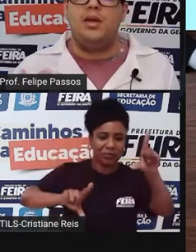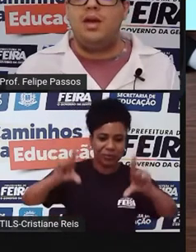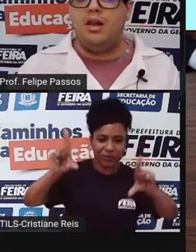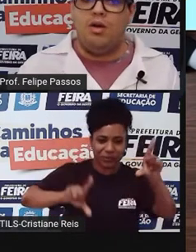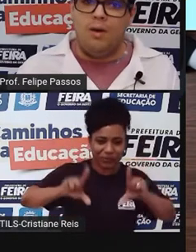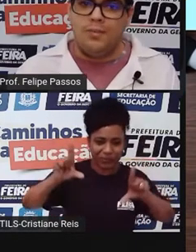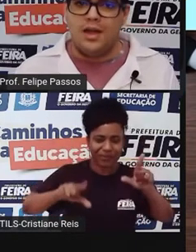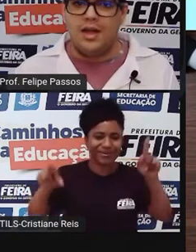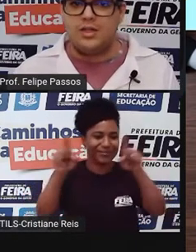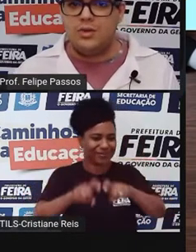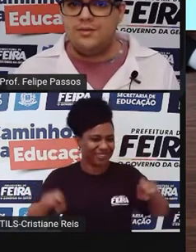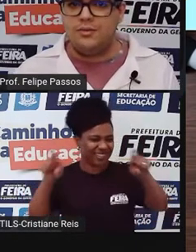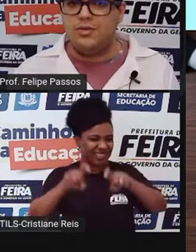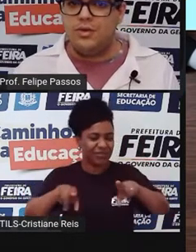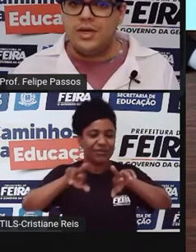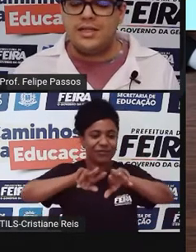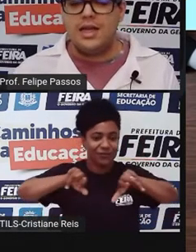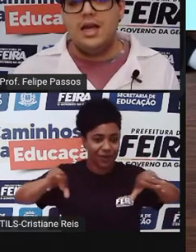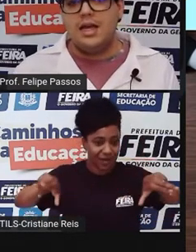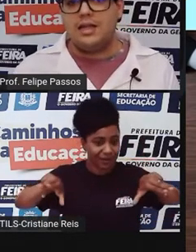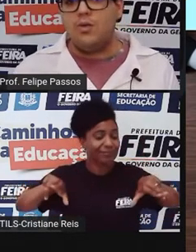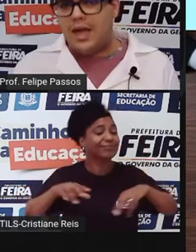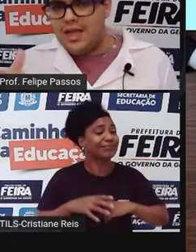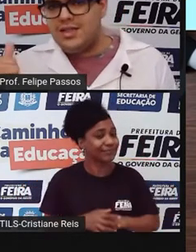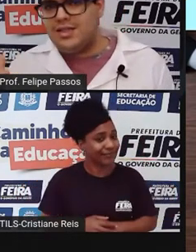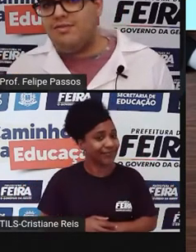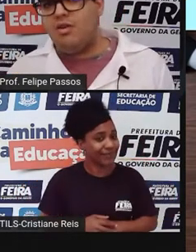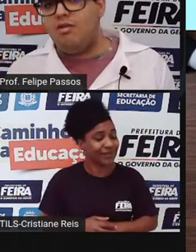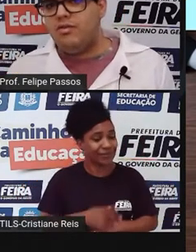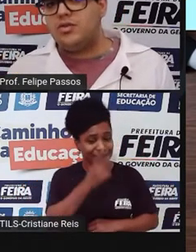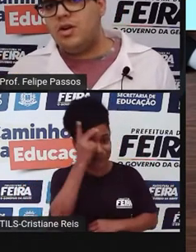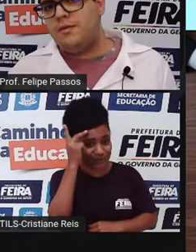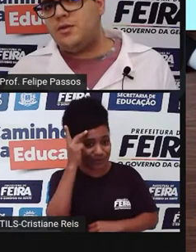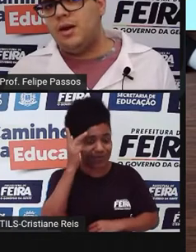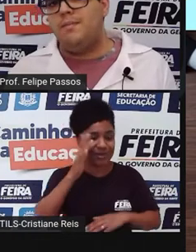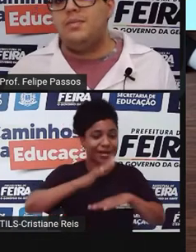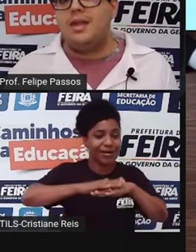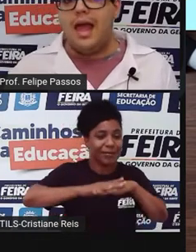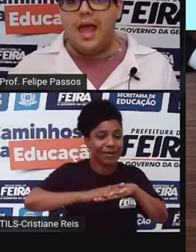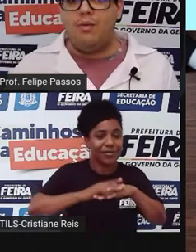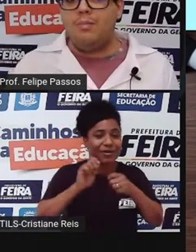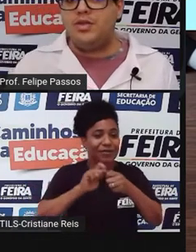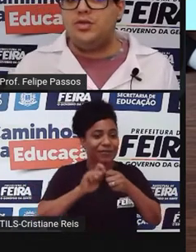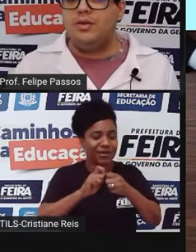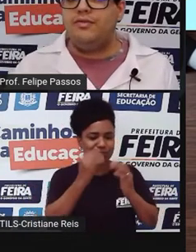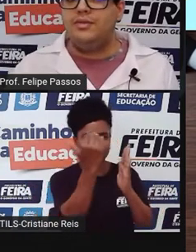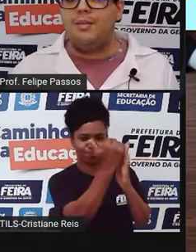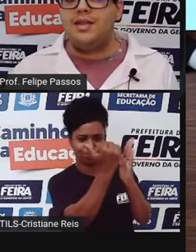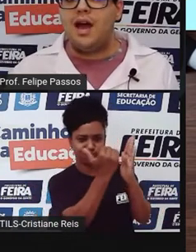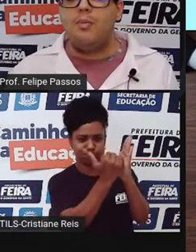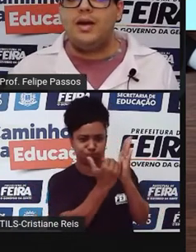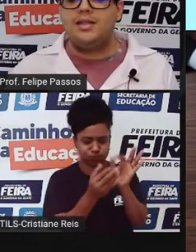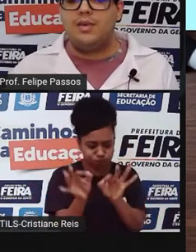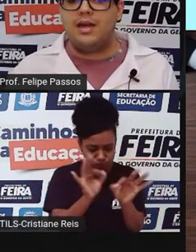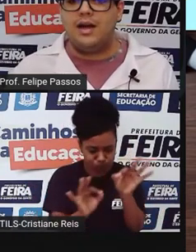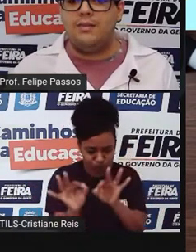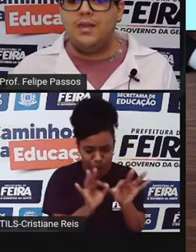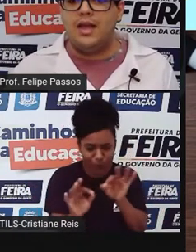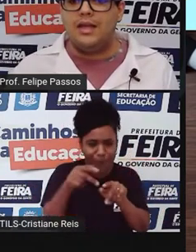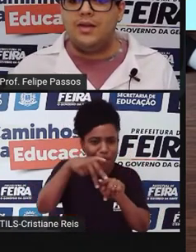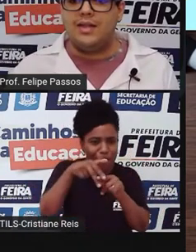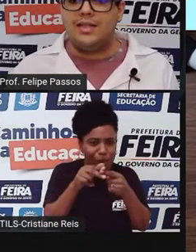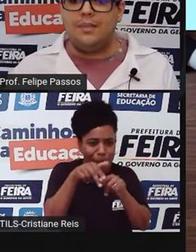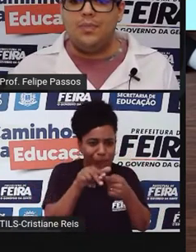para cumprir melhor as suas funções, então quem desenvolve o software é uma pessoa fundamental para esse